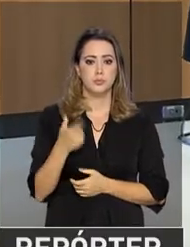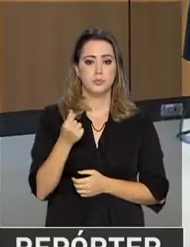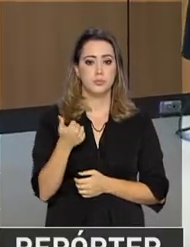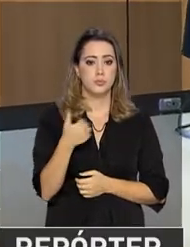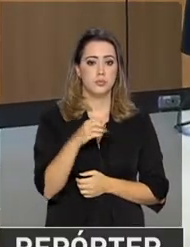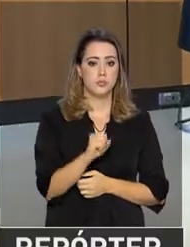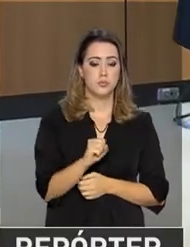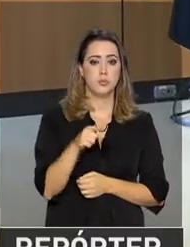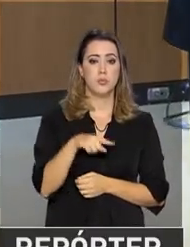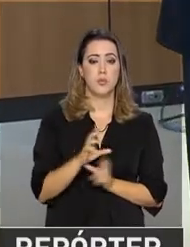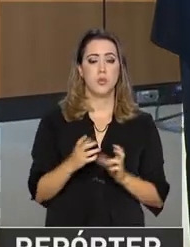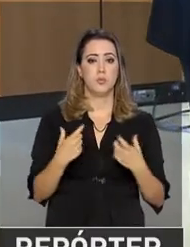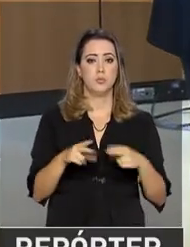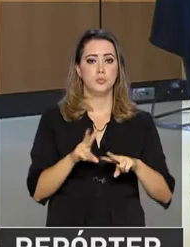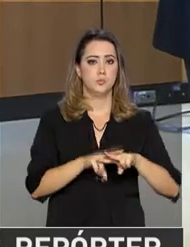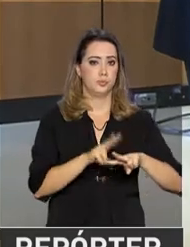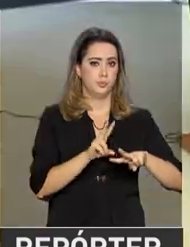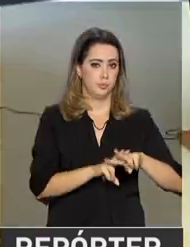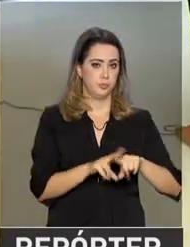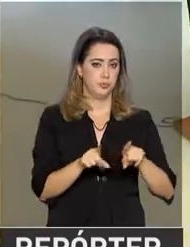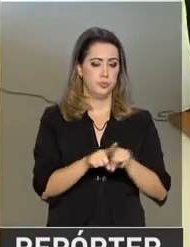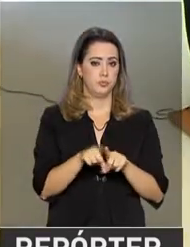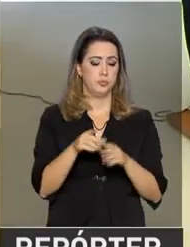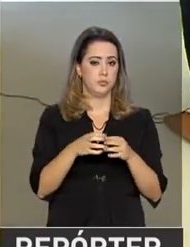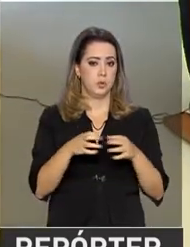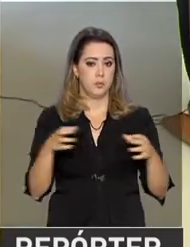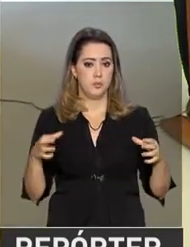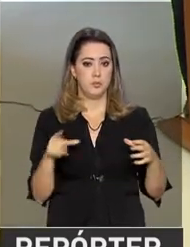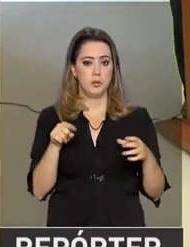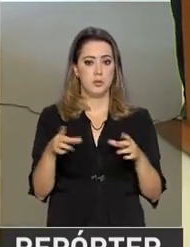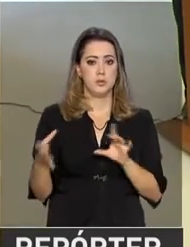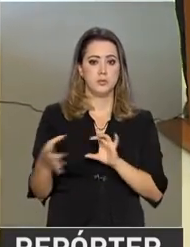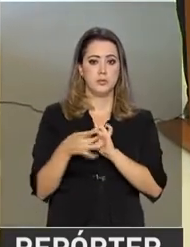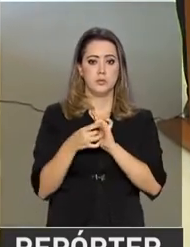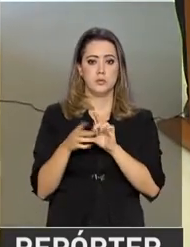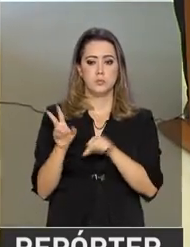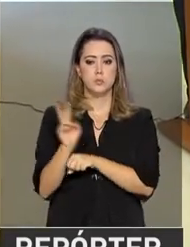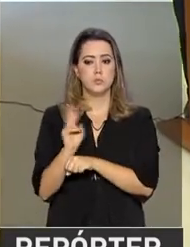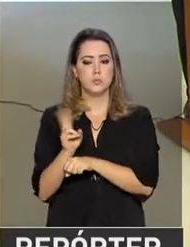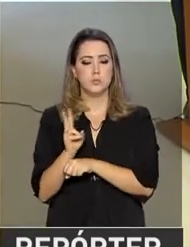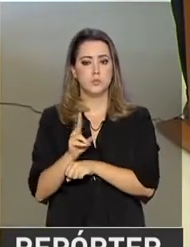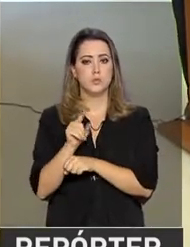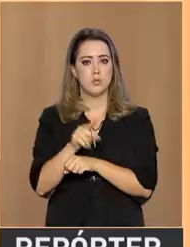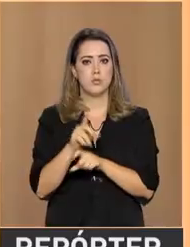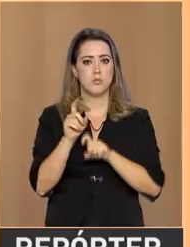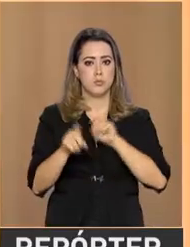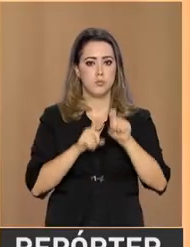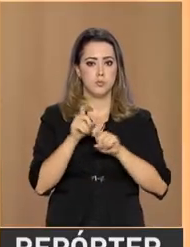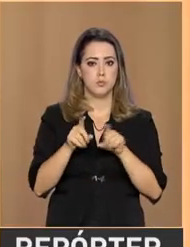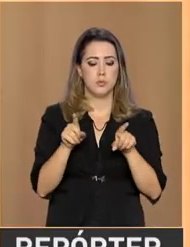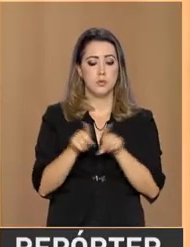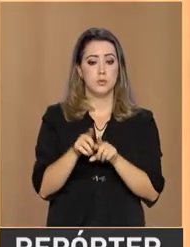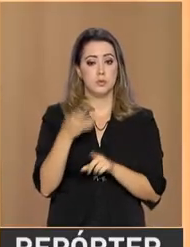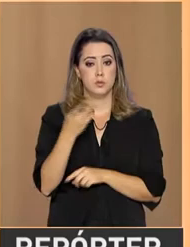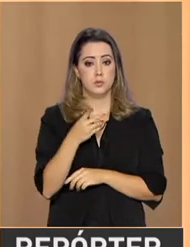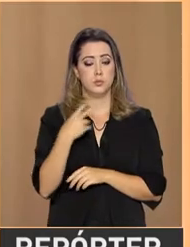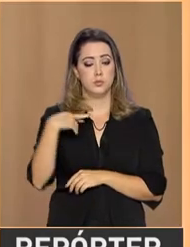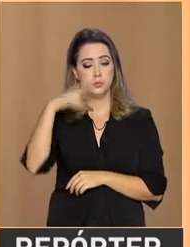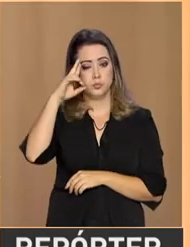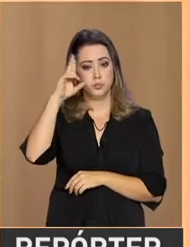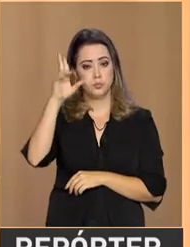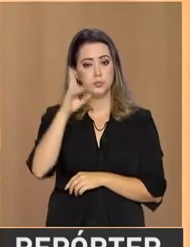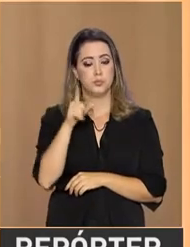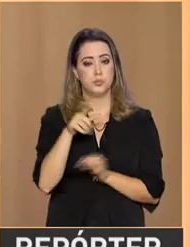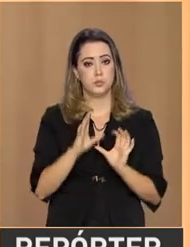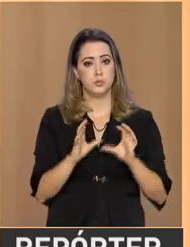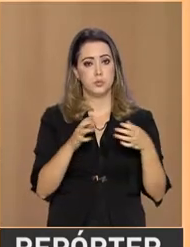2018, o Departamento Penitenciário Nacional quer ampliar os convênios de monitoramento eletrônico. Segundo o diretor-geral do